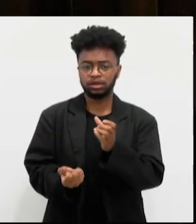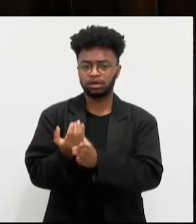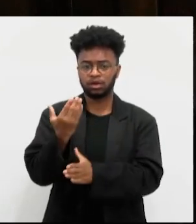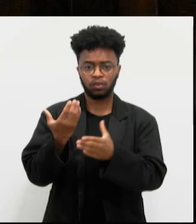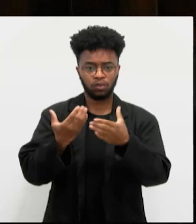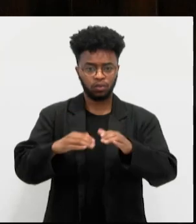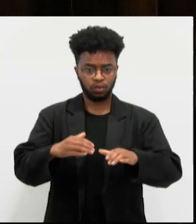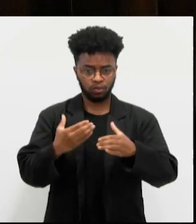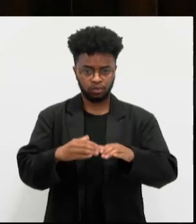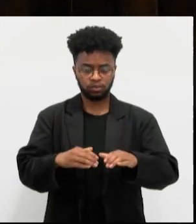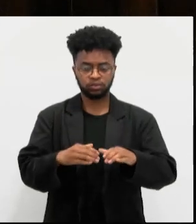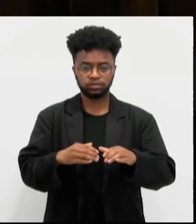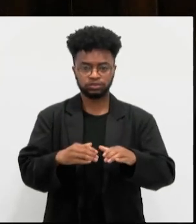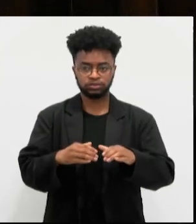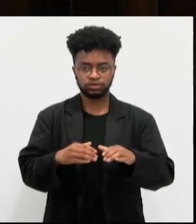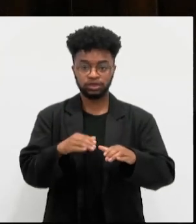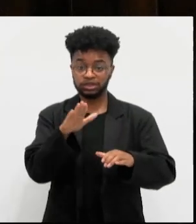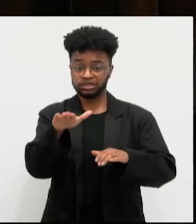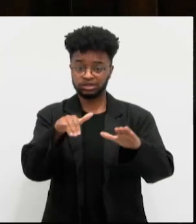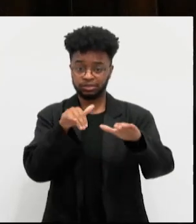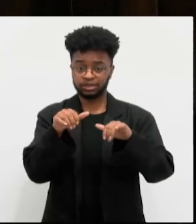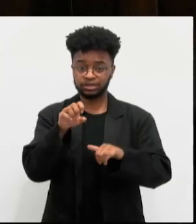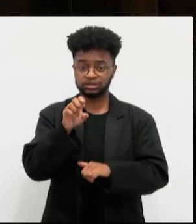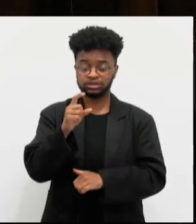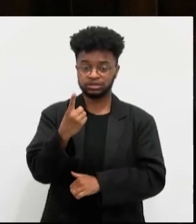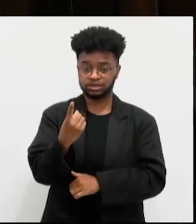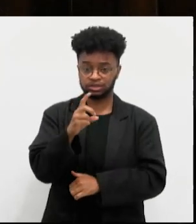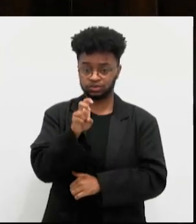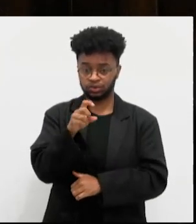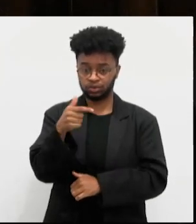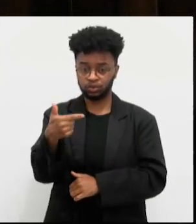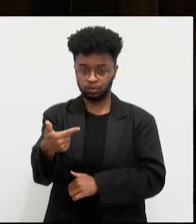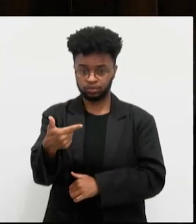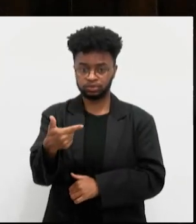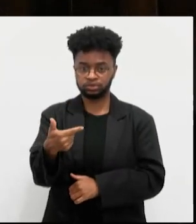concurso, chamar os 152,